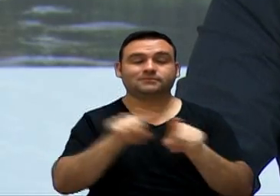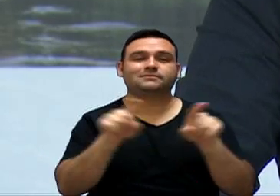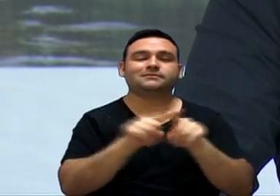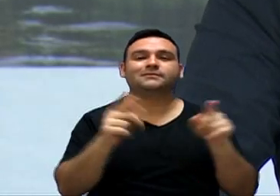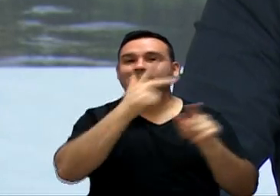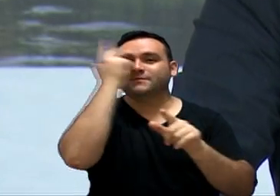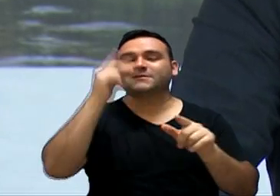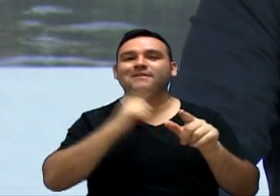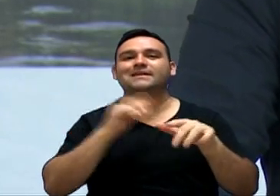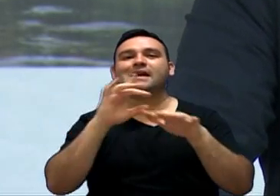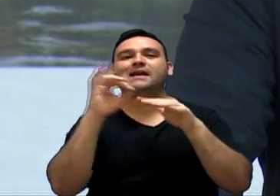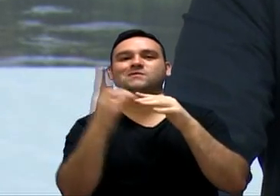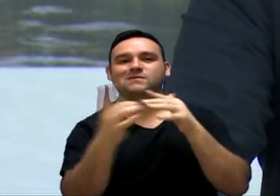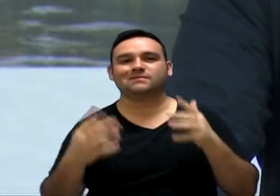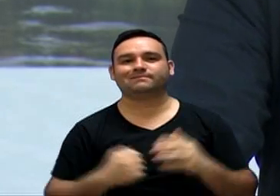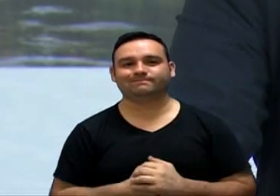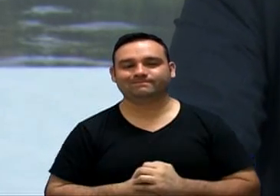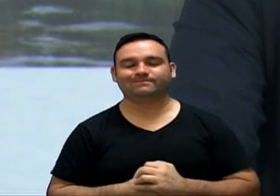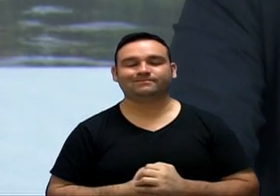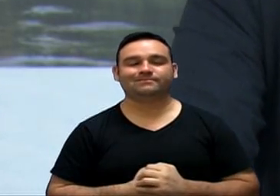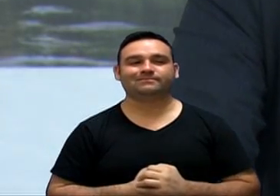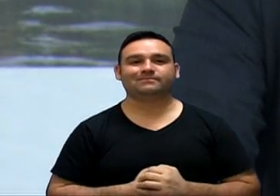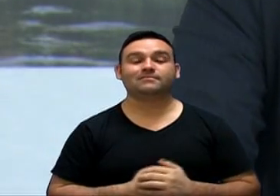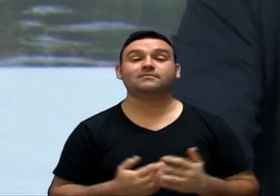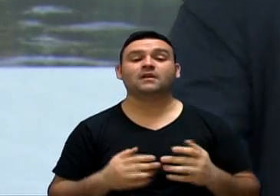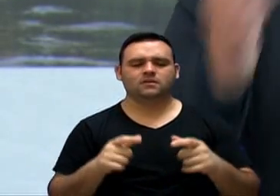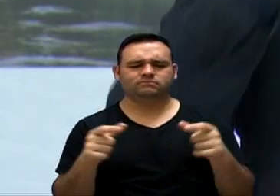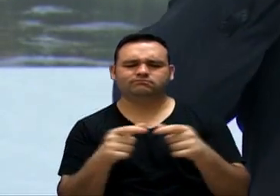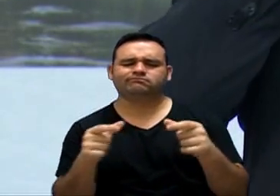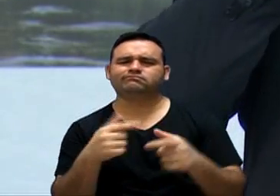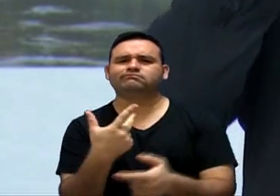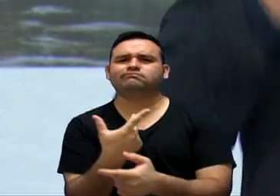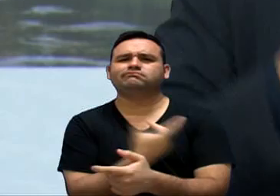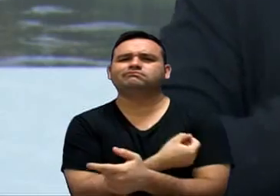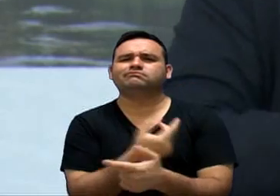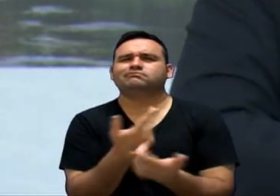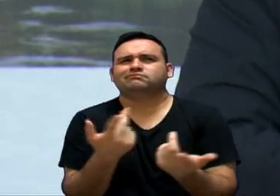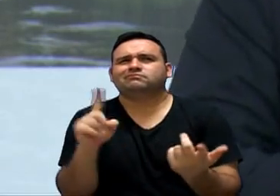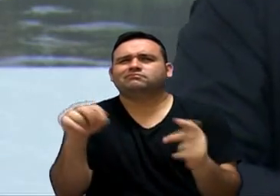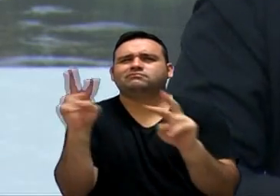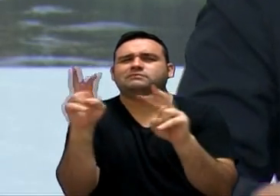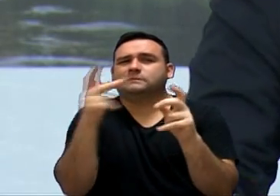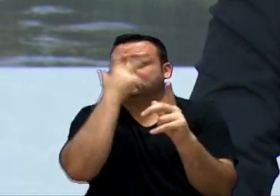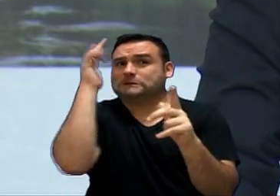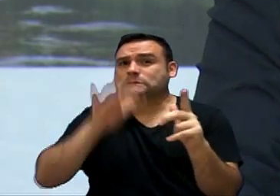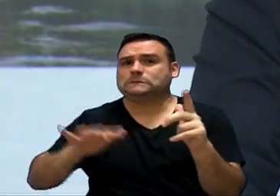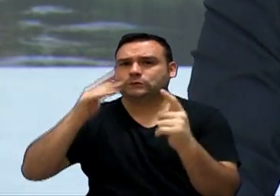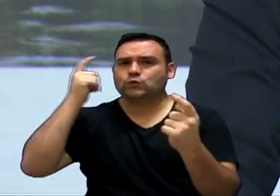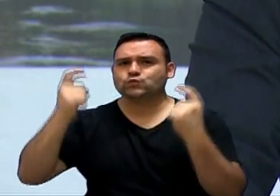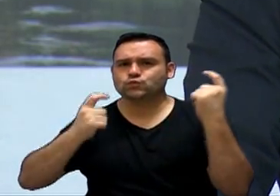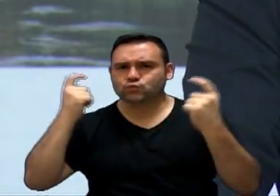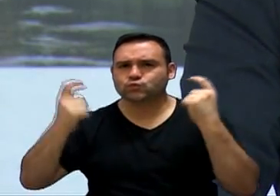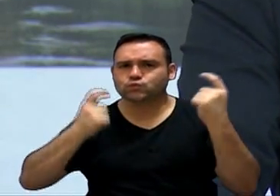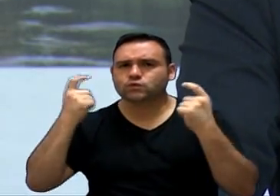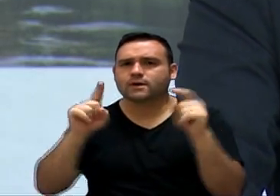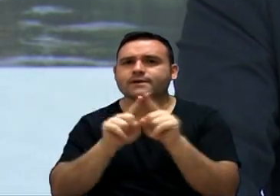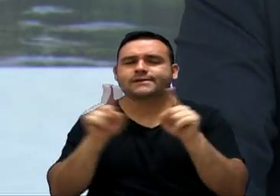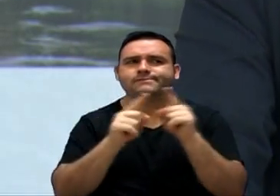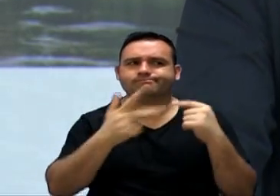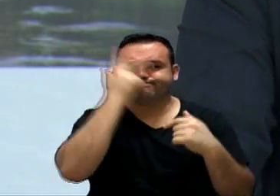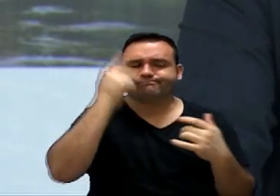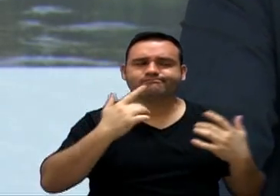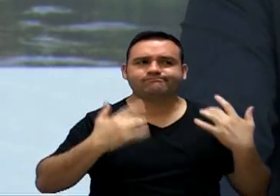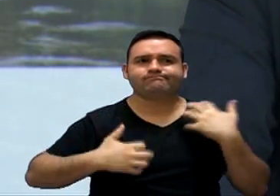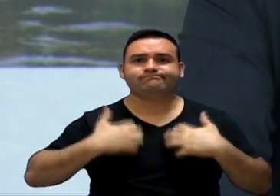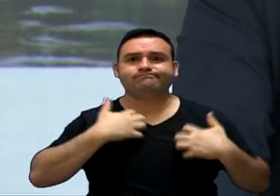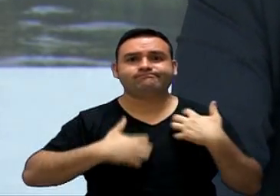que nos acompanham pelas redes sociais. O passaporte da vacina é um assunto que vem preocupando muito e gerando